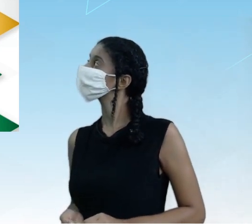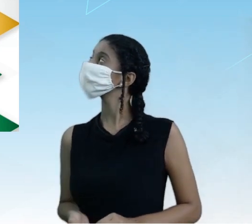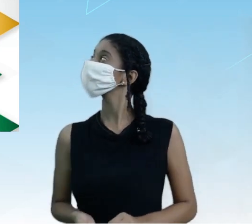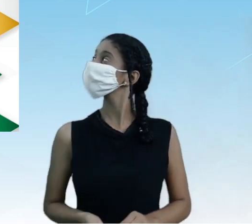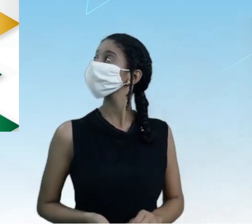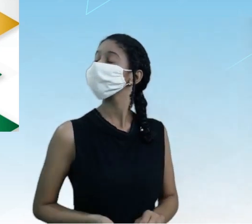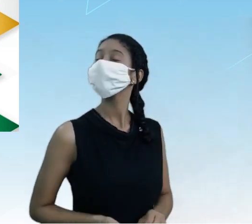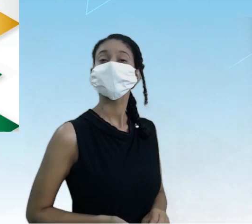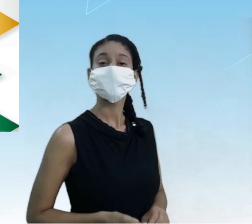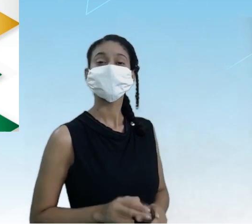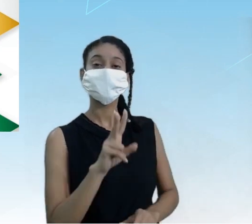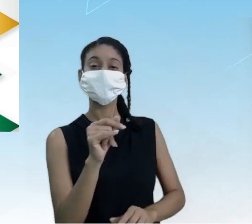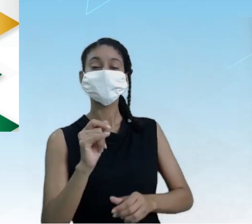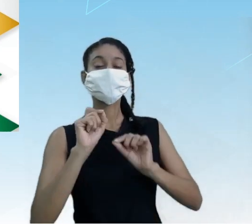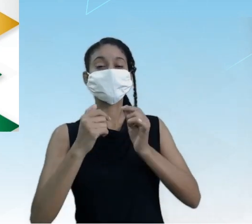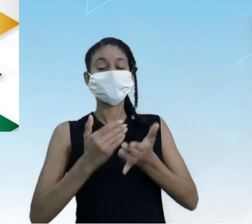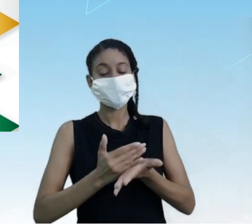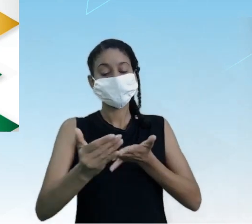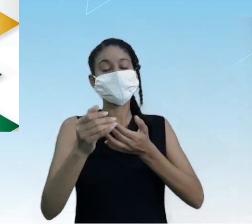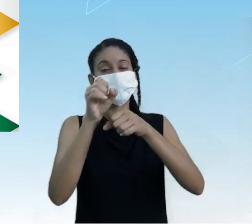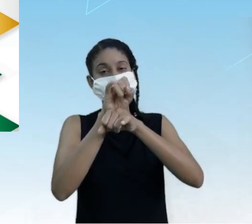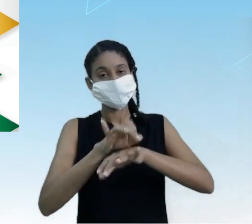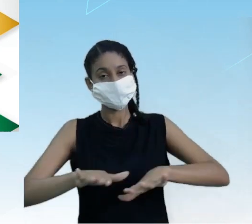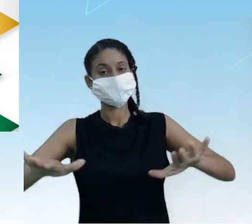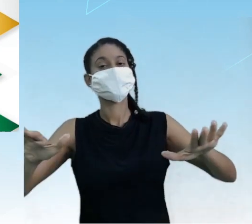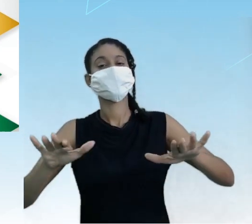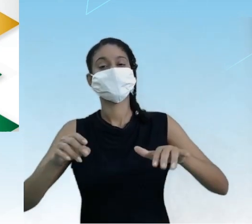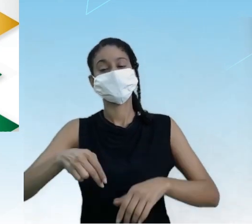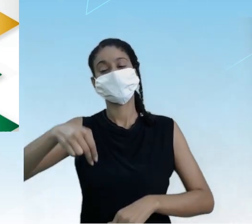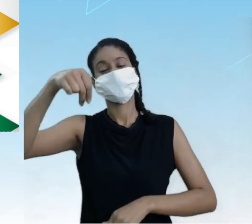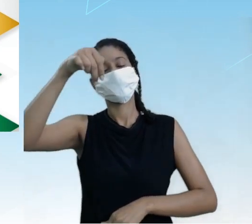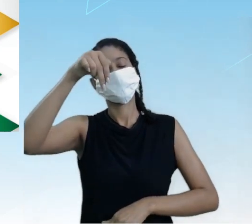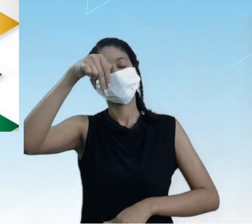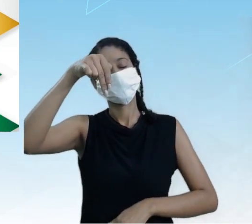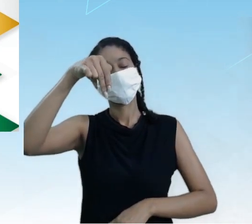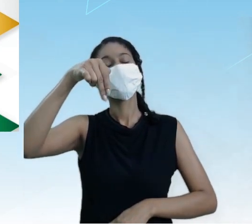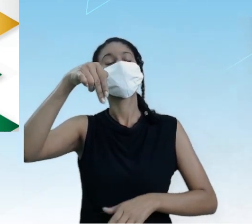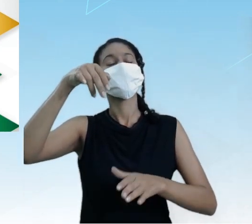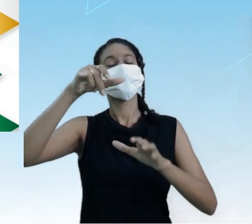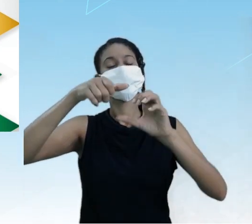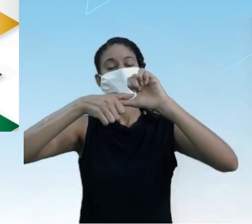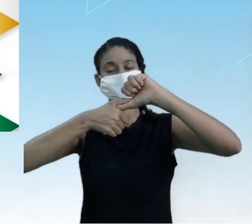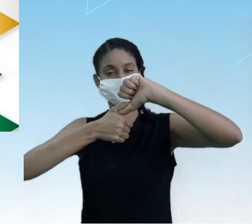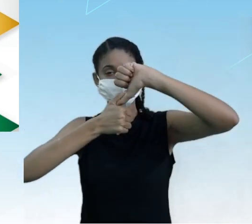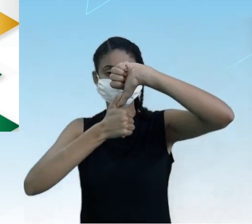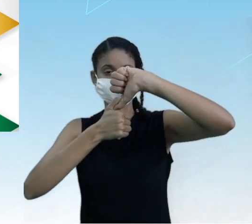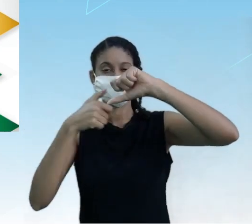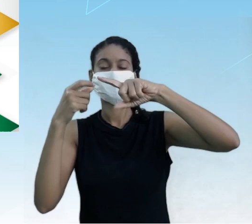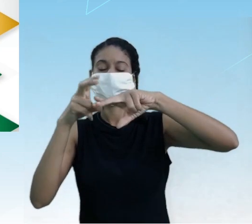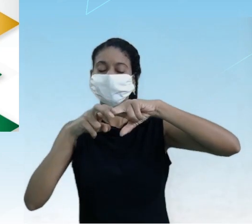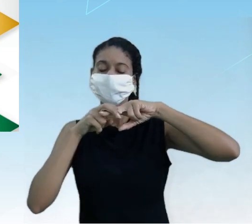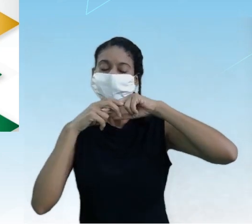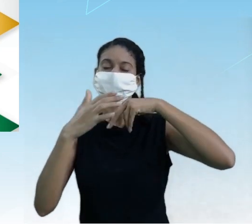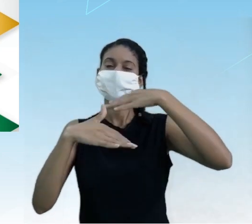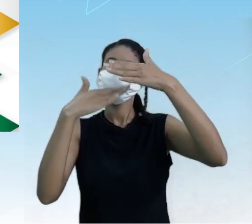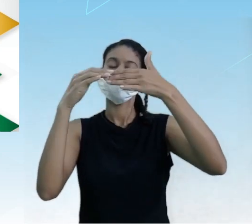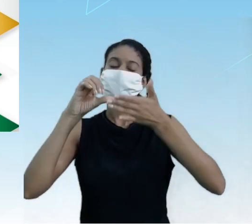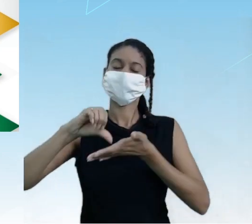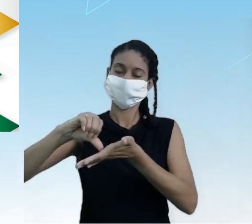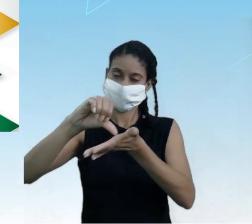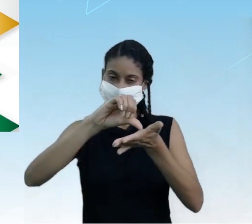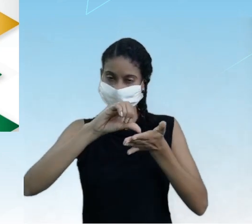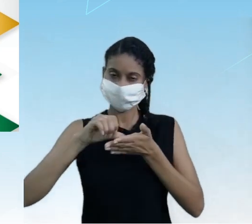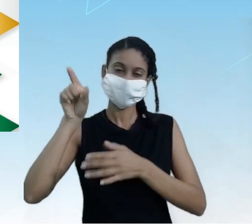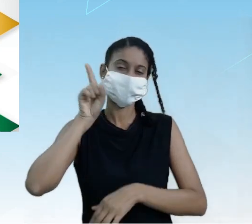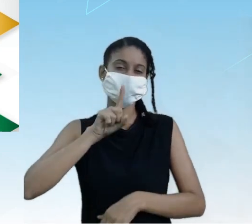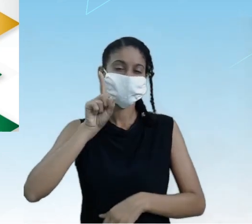colonization. Ele vai começar aí a se espalhar no Norte e na América Central por causa do processo de colonização